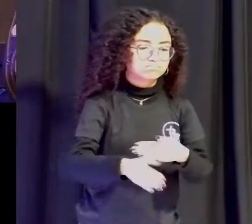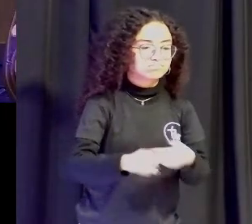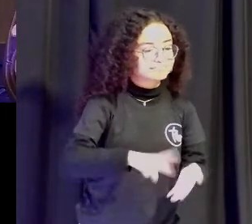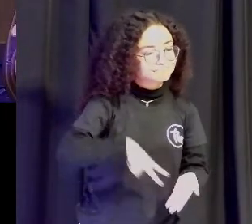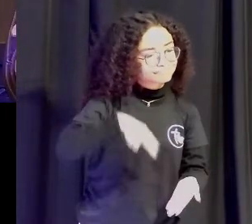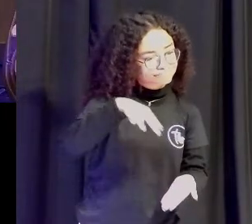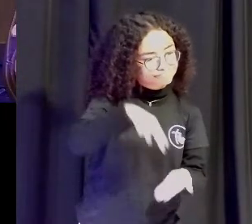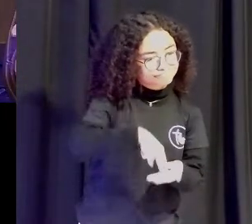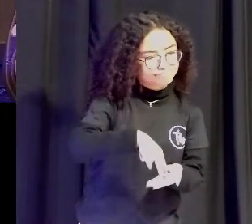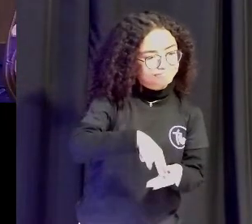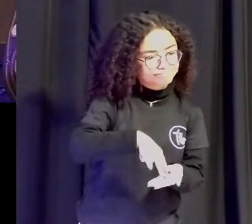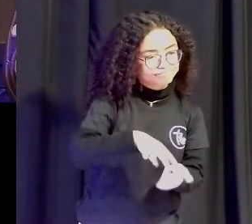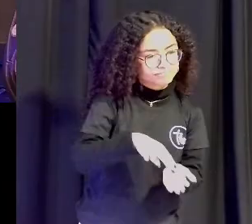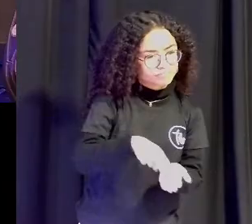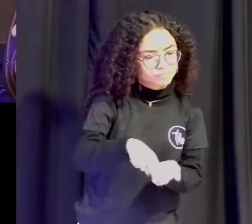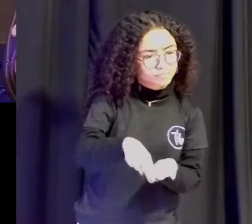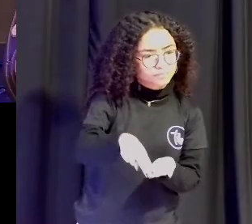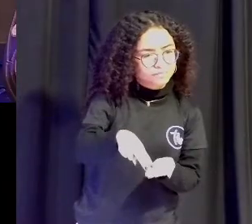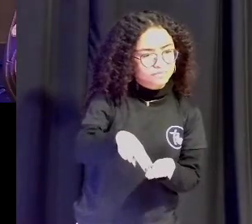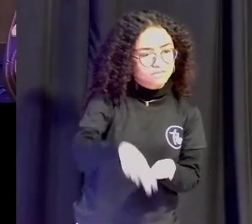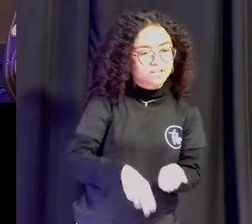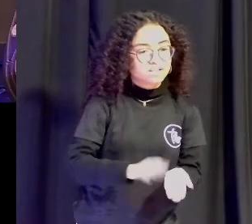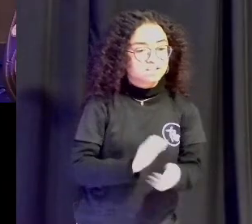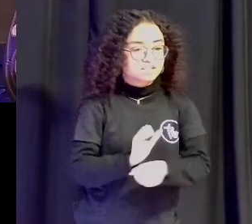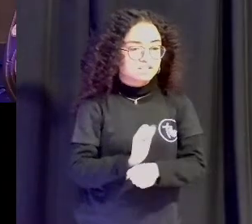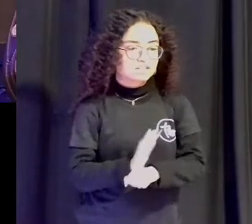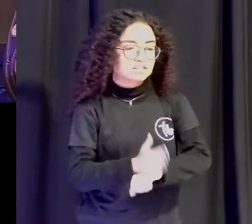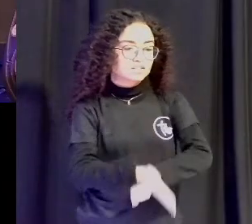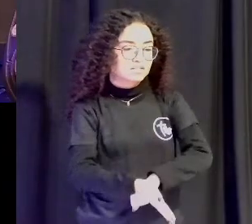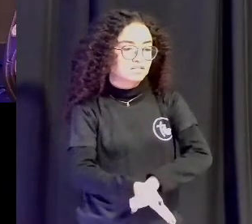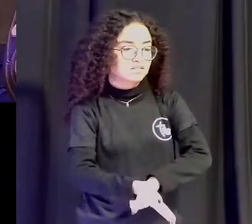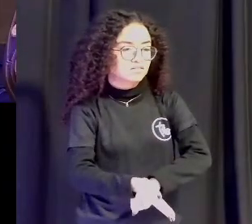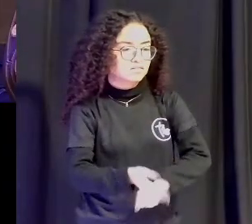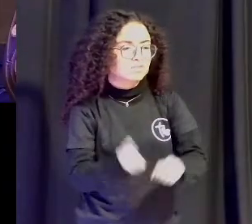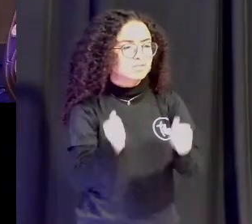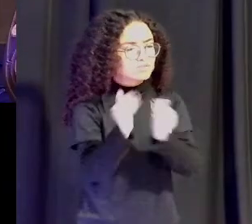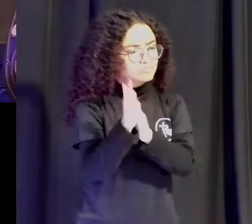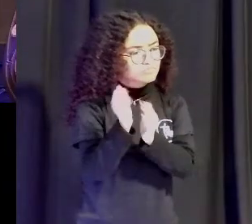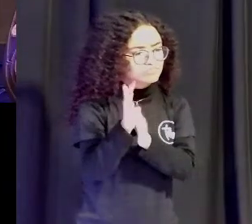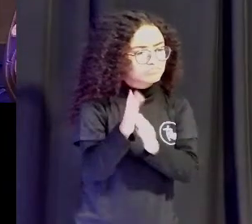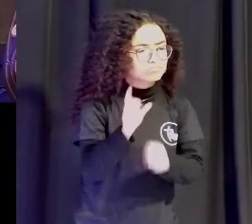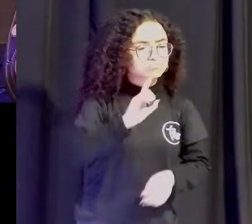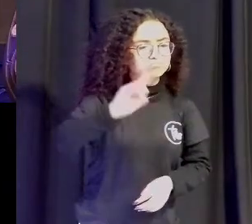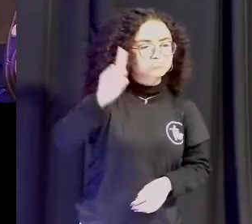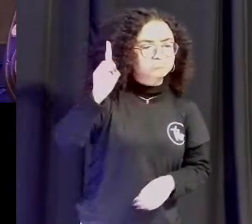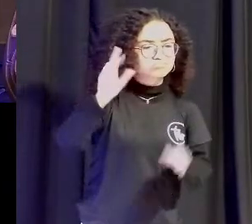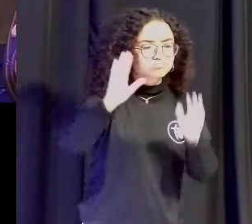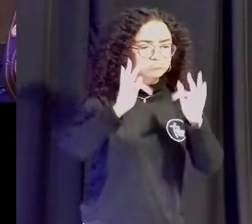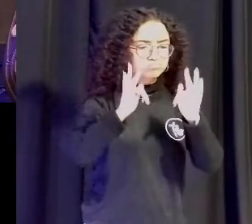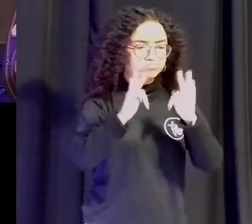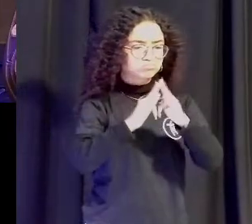entraria saltando e louvando a Deus naquele templo.